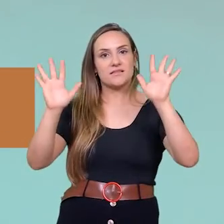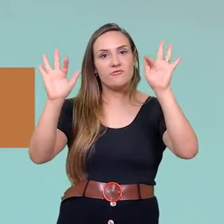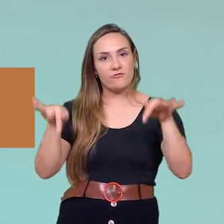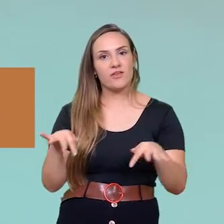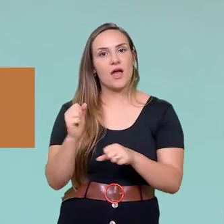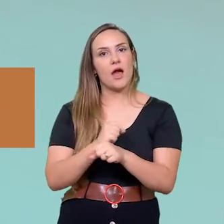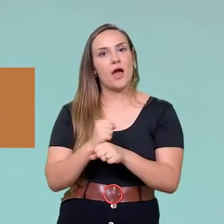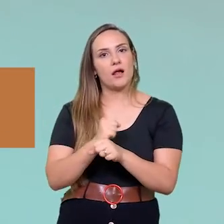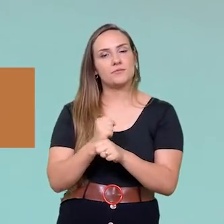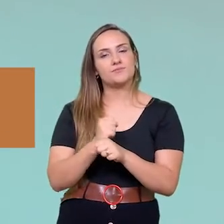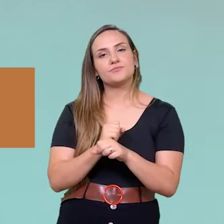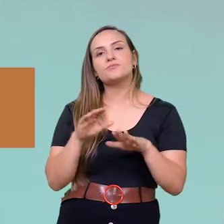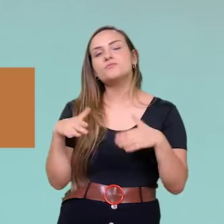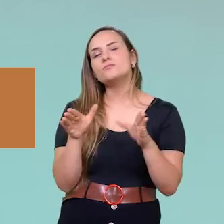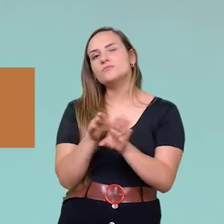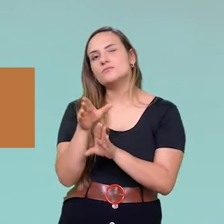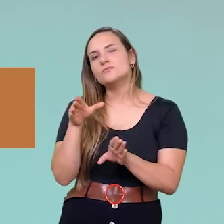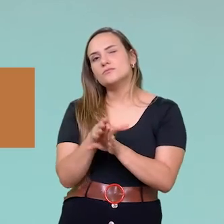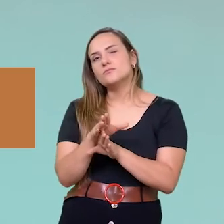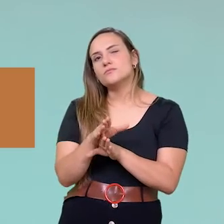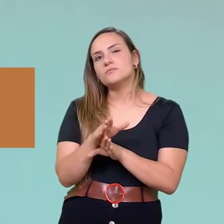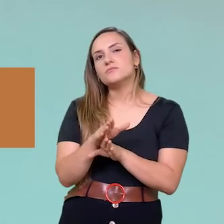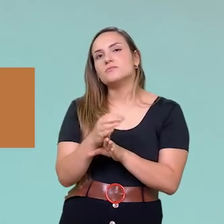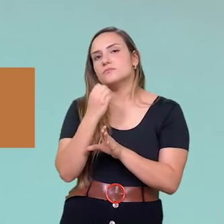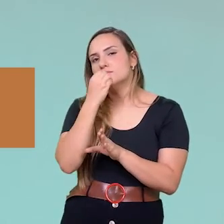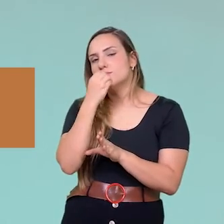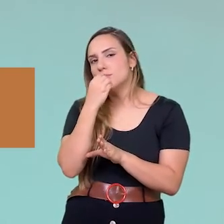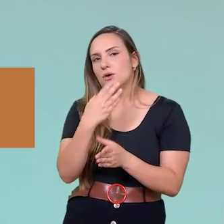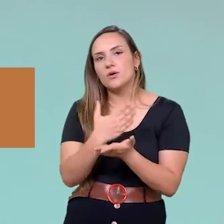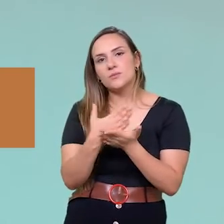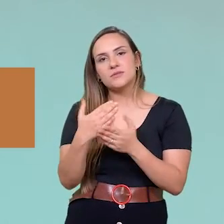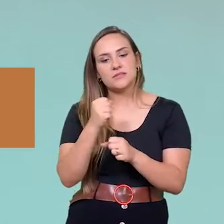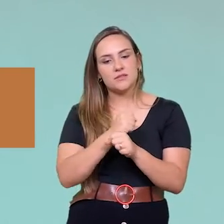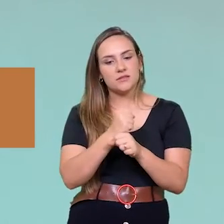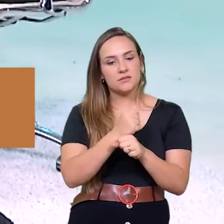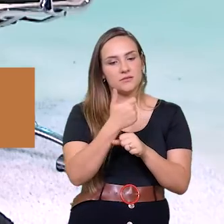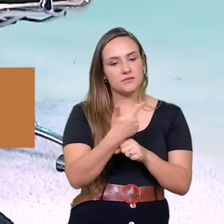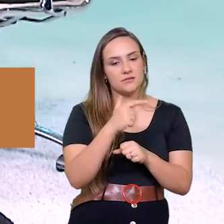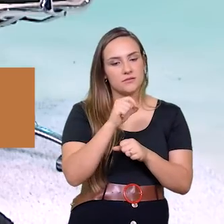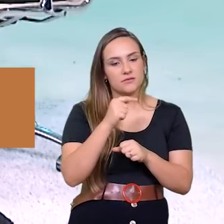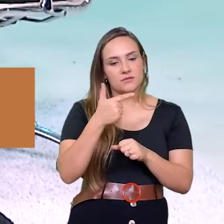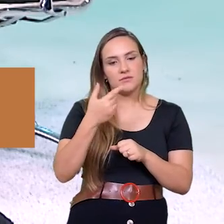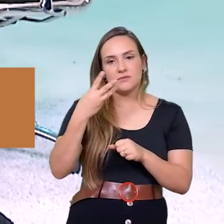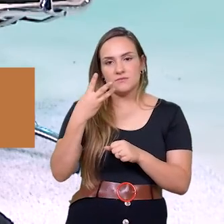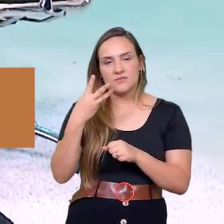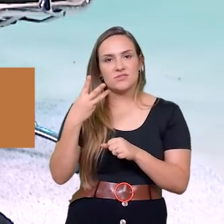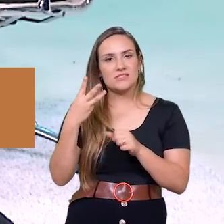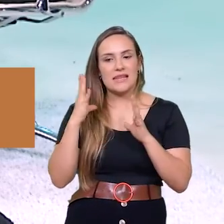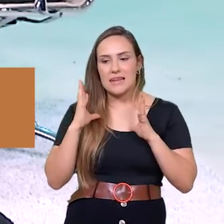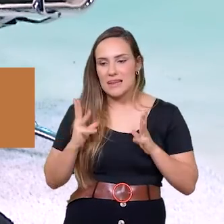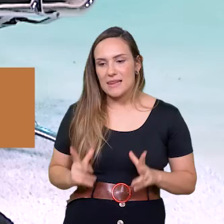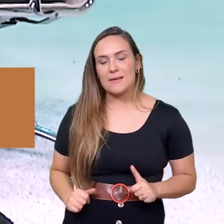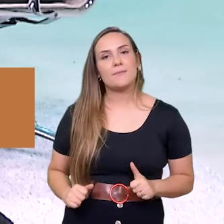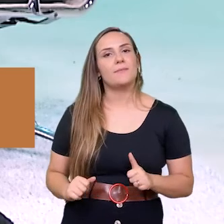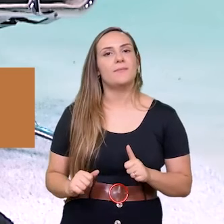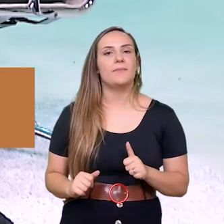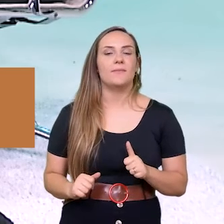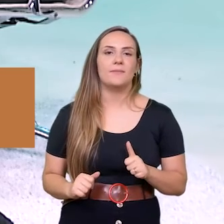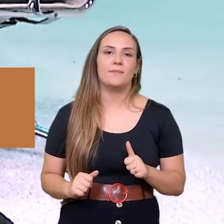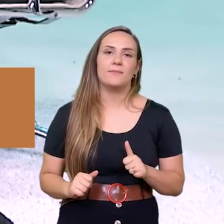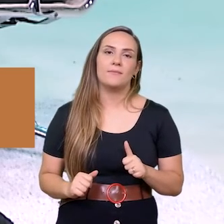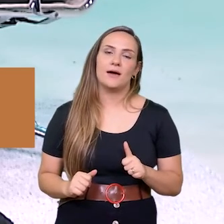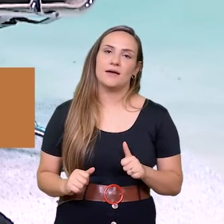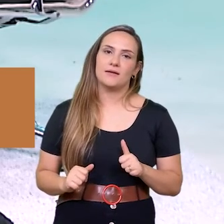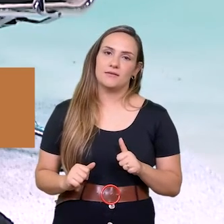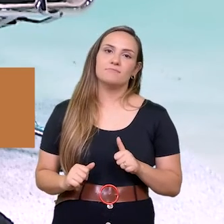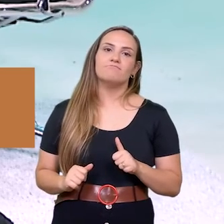festas de fim de ano. Qual a orientação para a gente começar 2023 zero dívidas, não começar com o pé esquerdo,